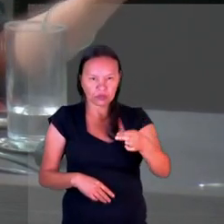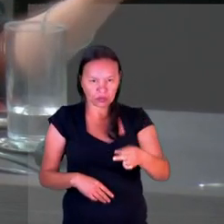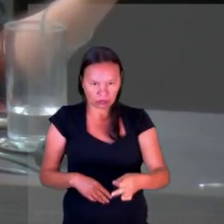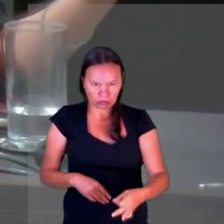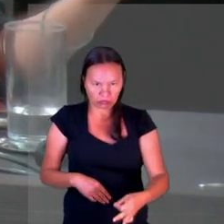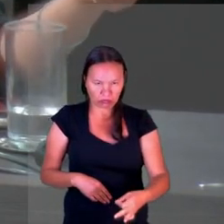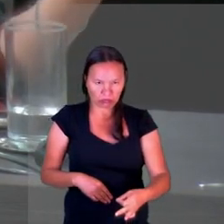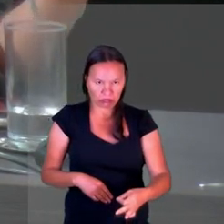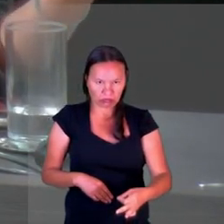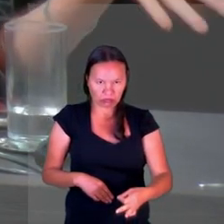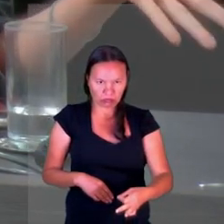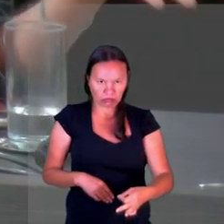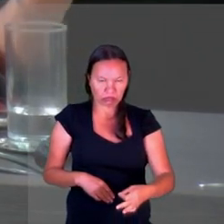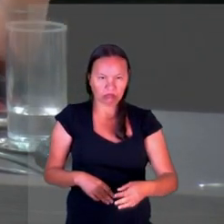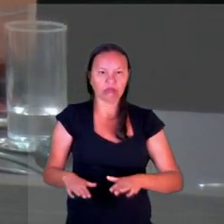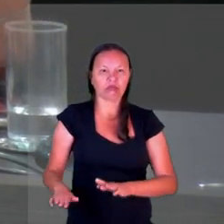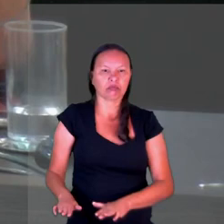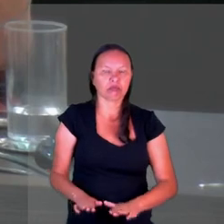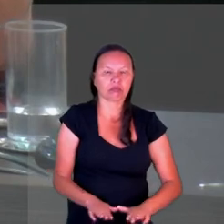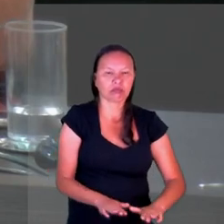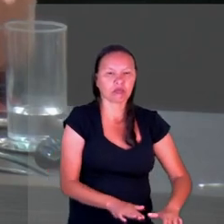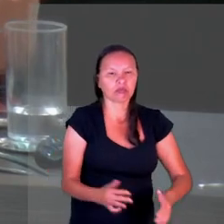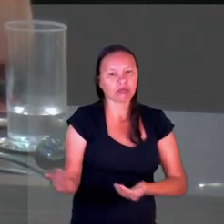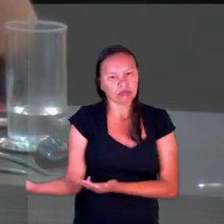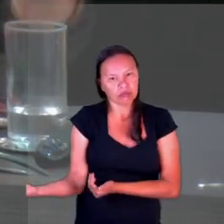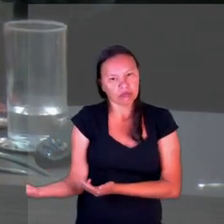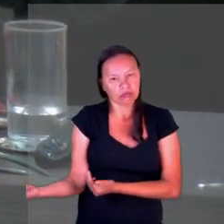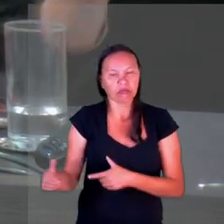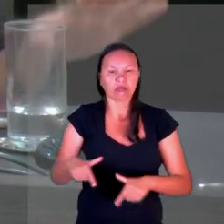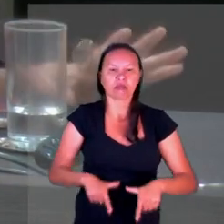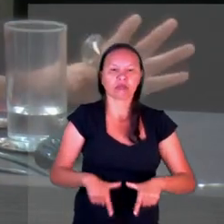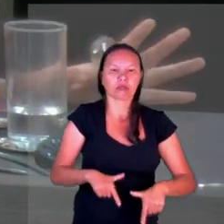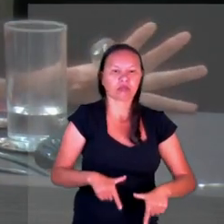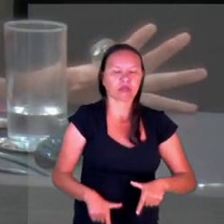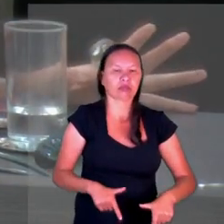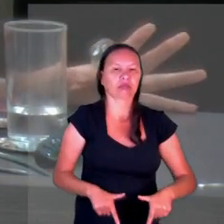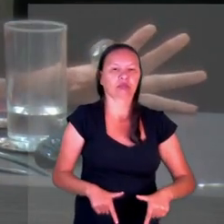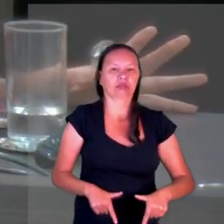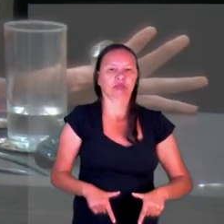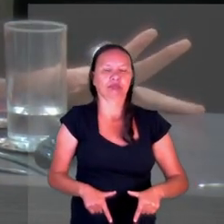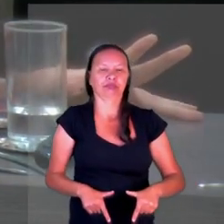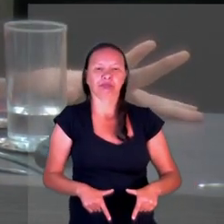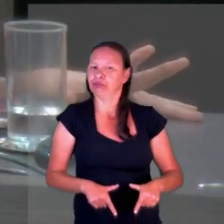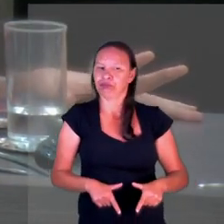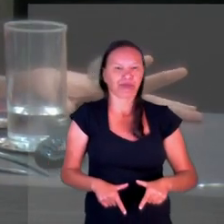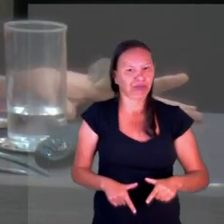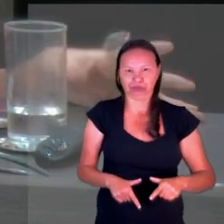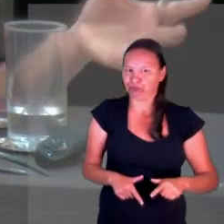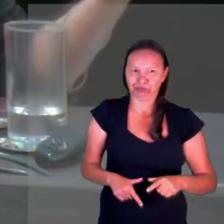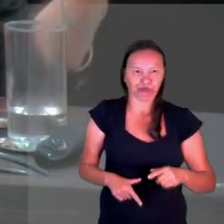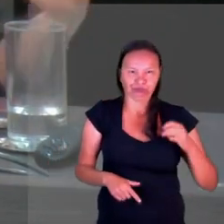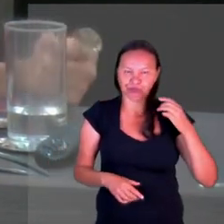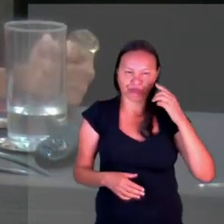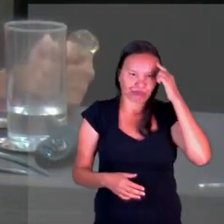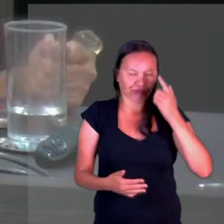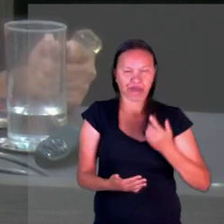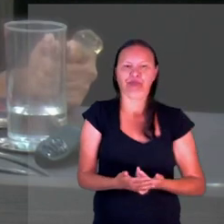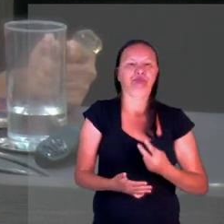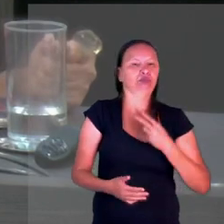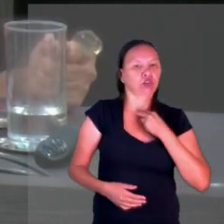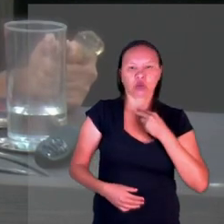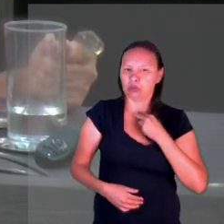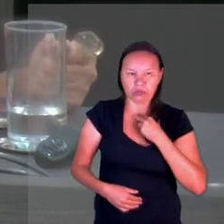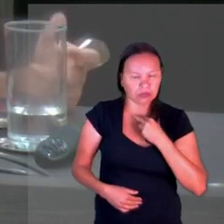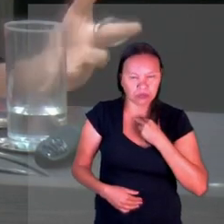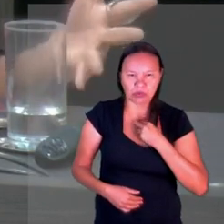autorizações para crianças e adolescentes trabalhar e mesmo isso sendo absolutamente inconstitucional né mas Vejam o que a própria legislação